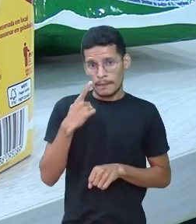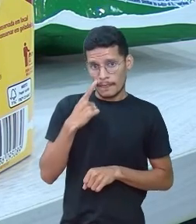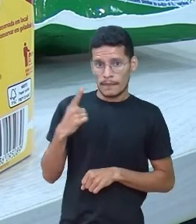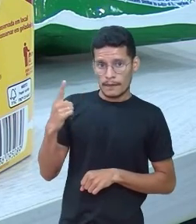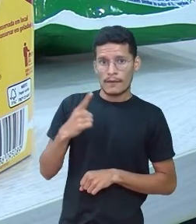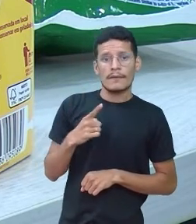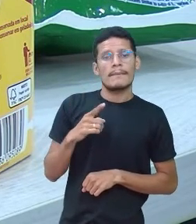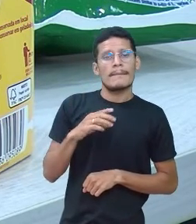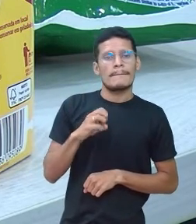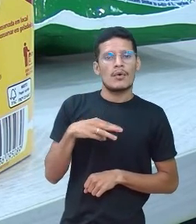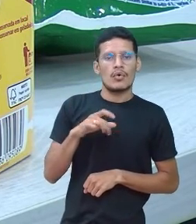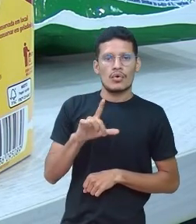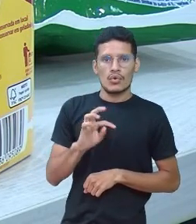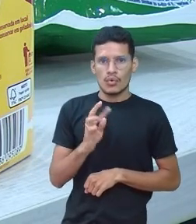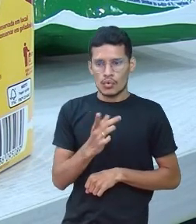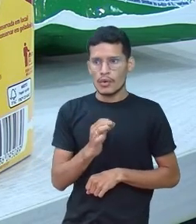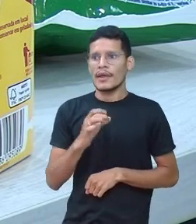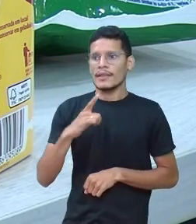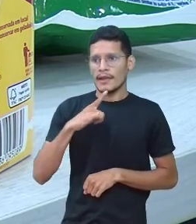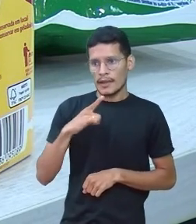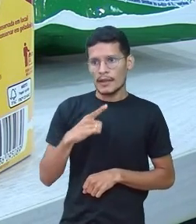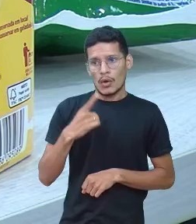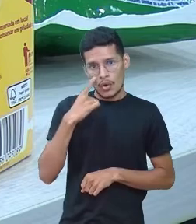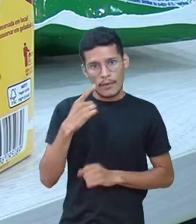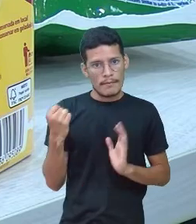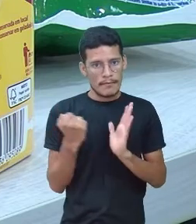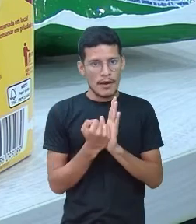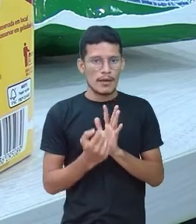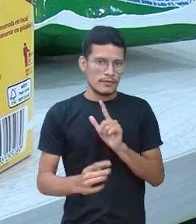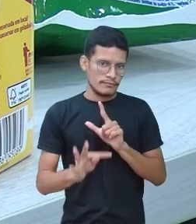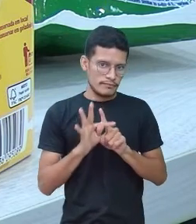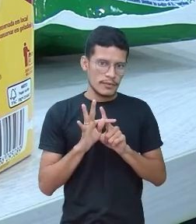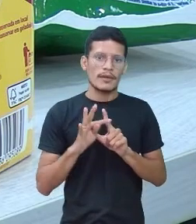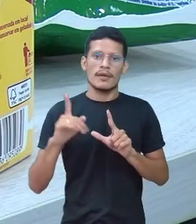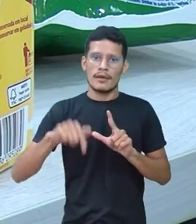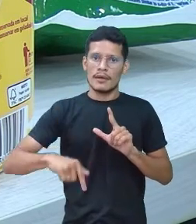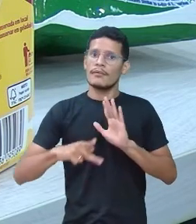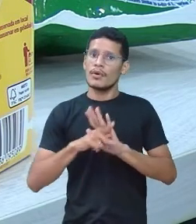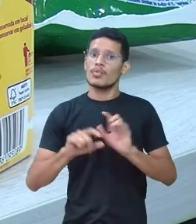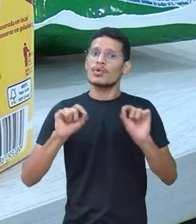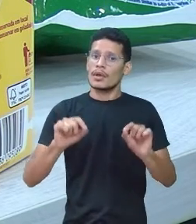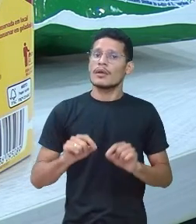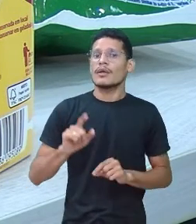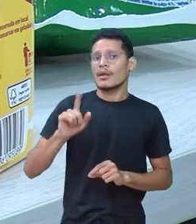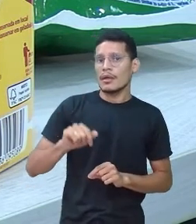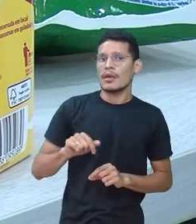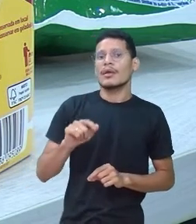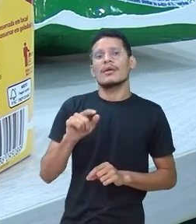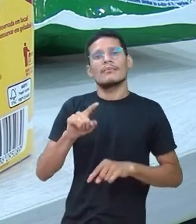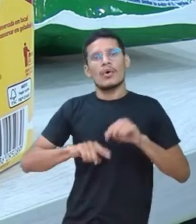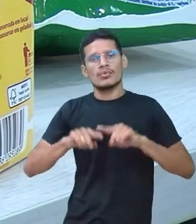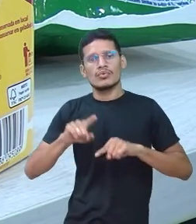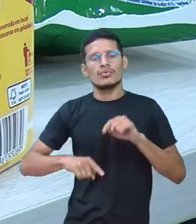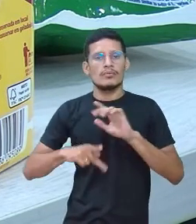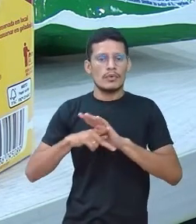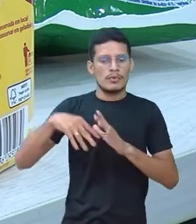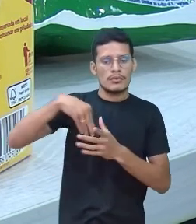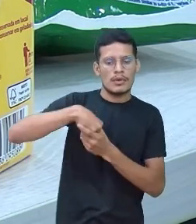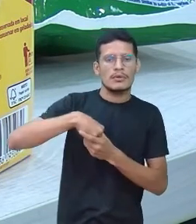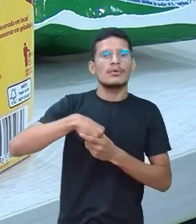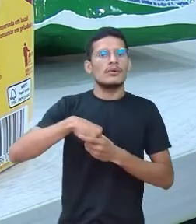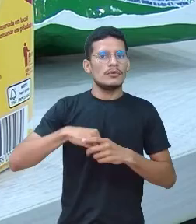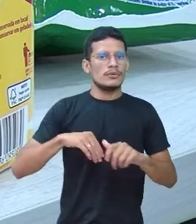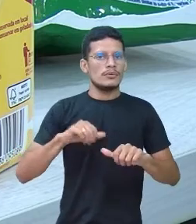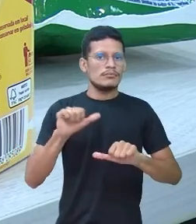aí o símbolozinho transgênico. Então, ele tem origem de algum alimento, algum objeto que foi